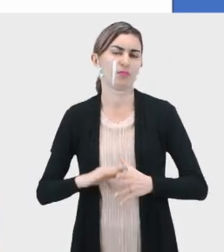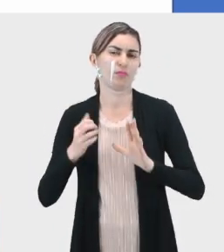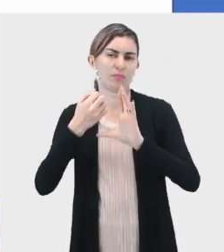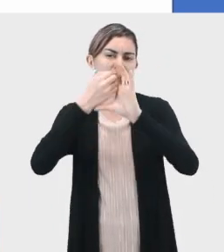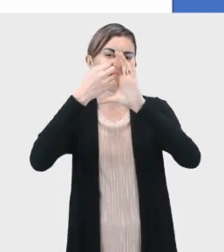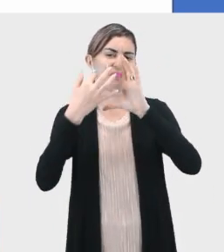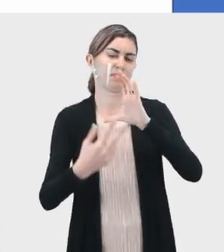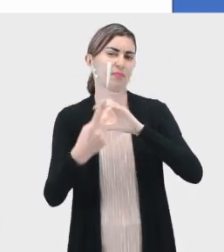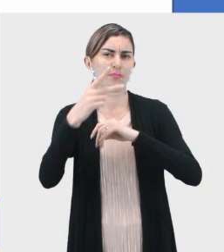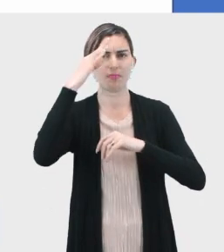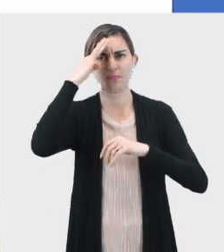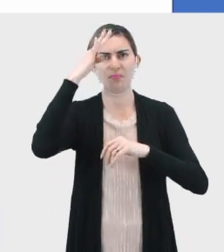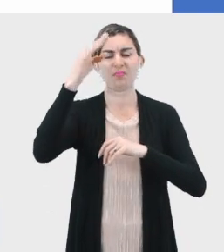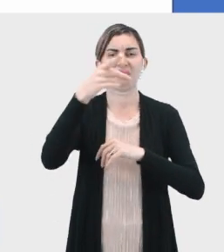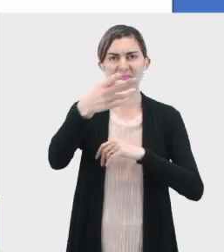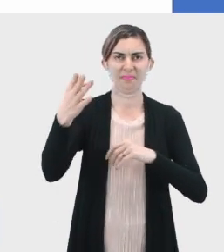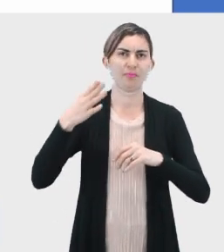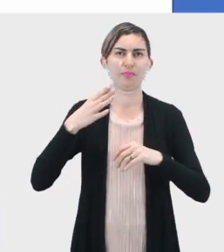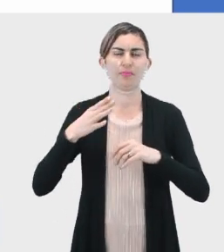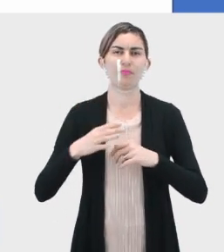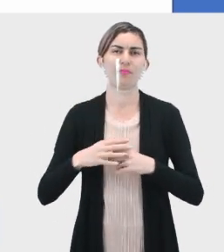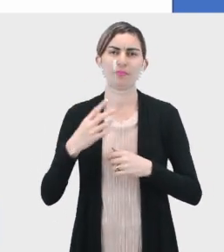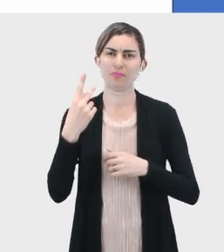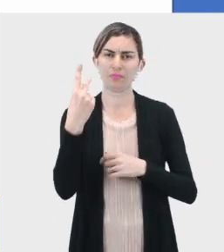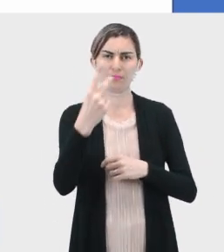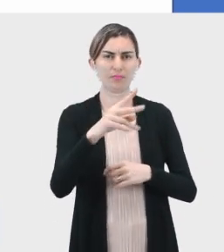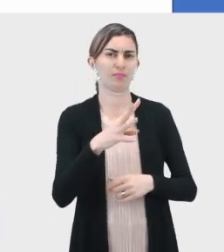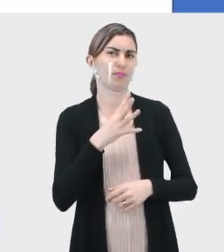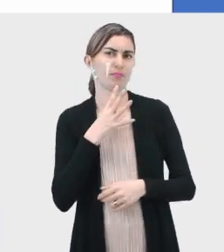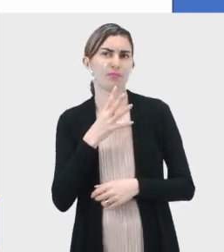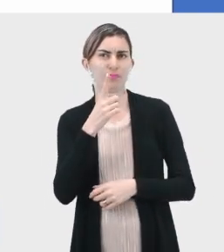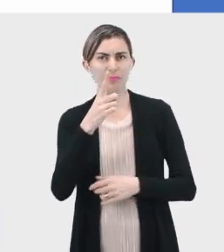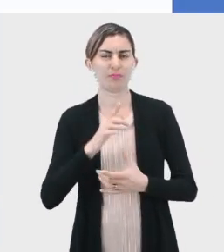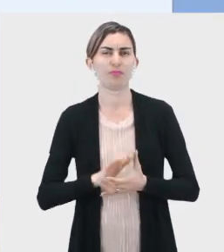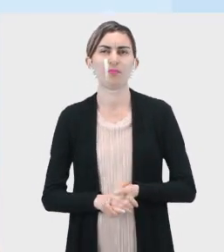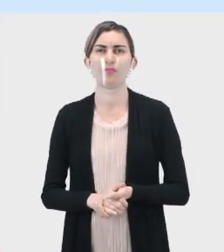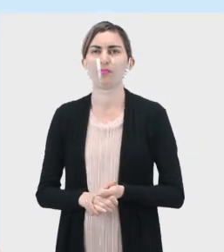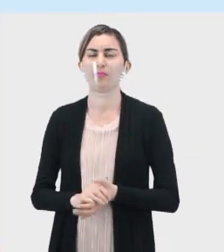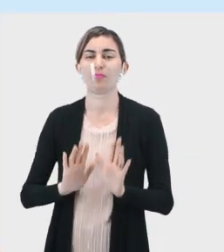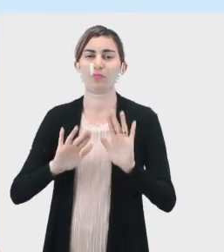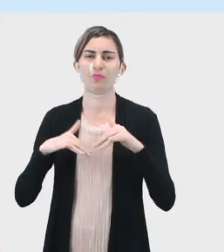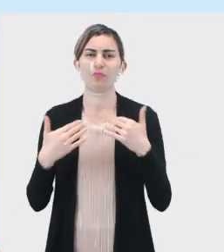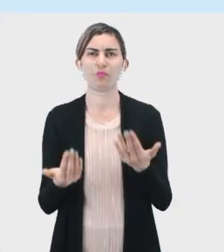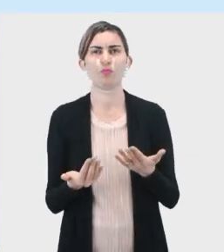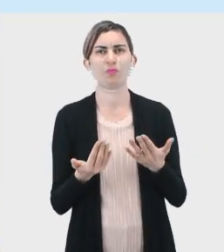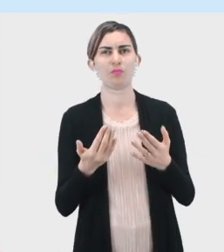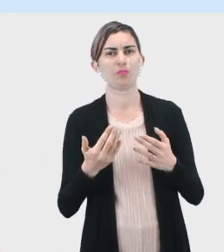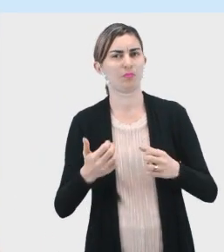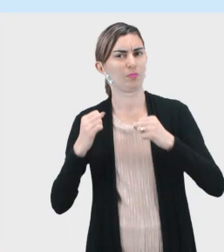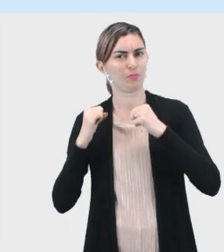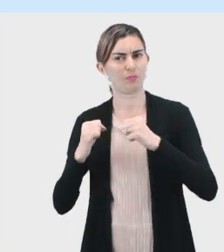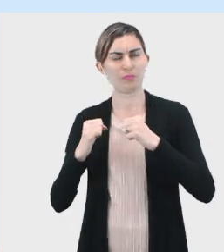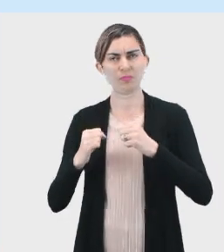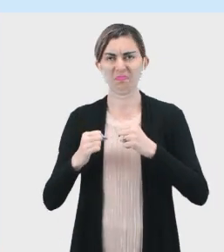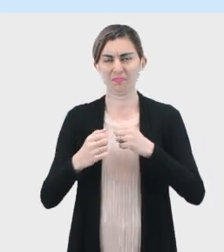você as características principais, caso você a conheça? Quais são